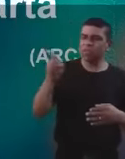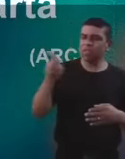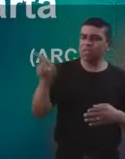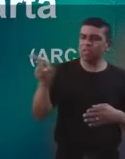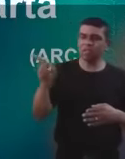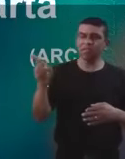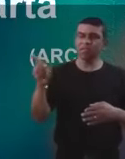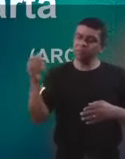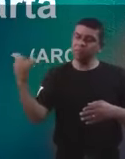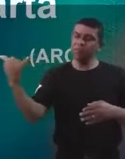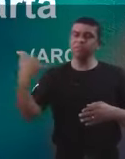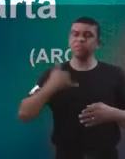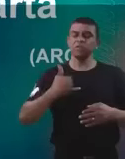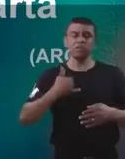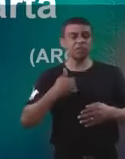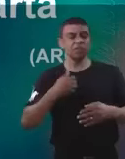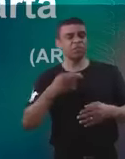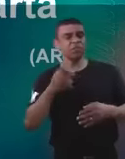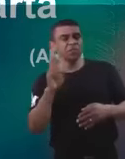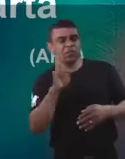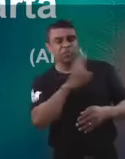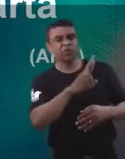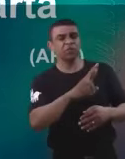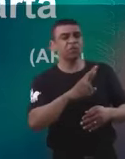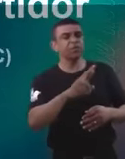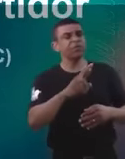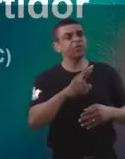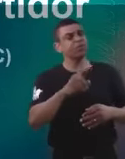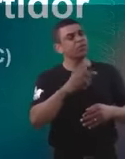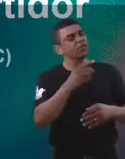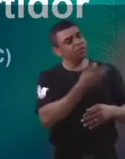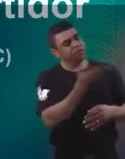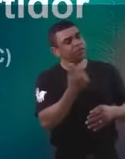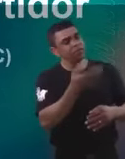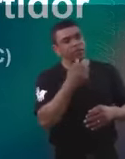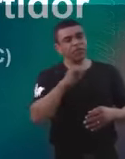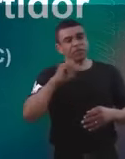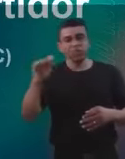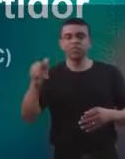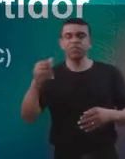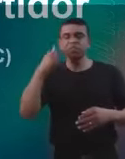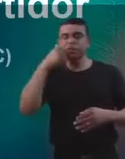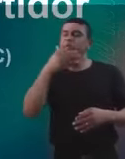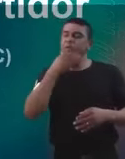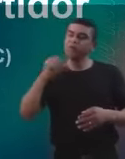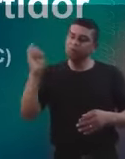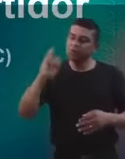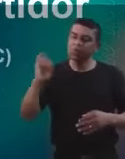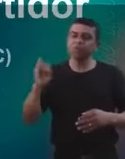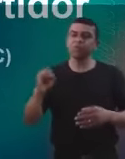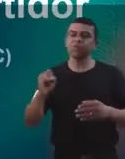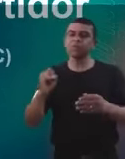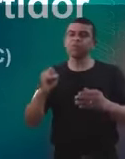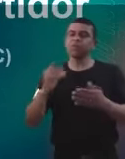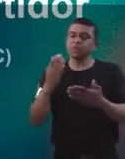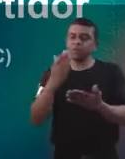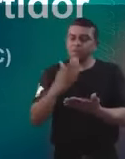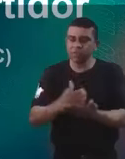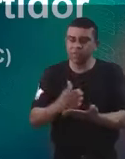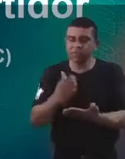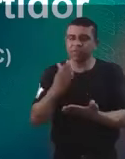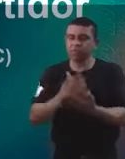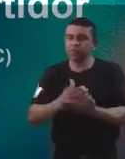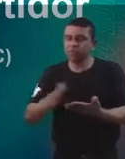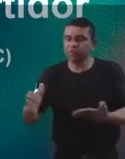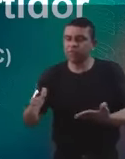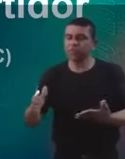irmão que reparta comigo a herança. Mas ele lhe disse: homem, quem me pôs a